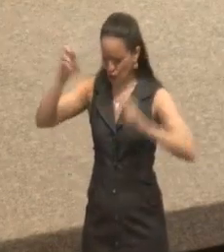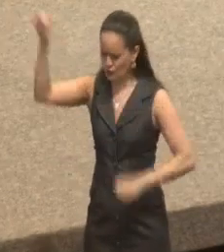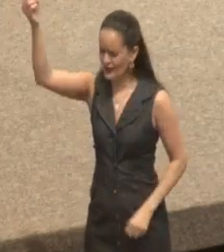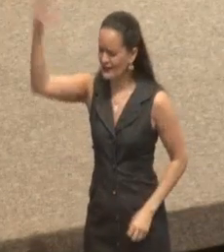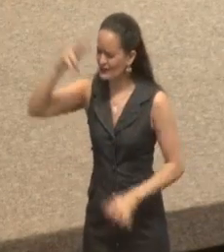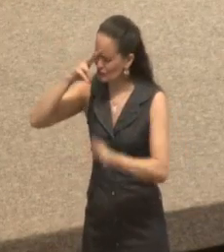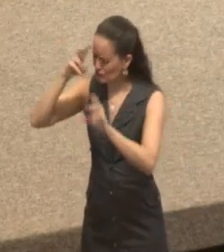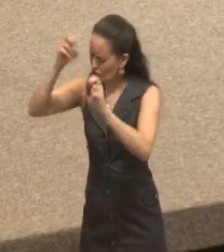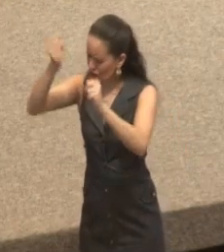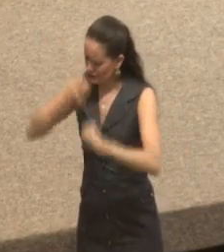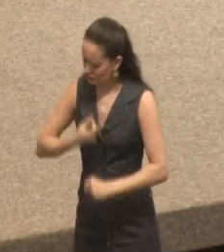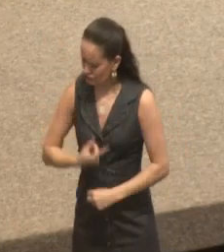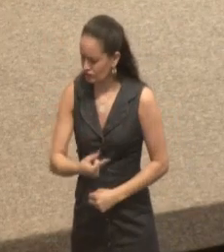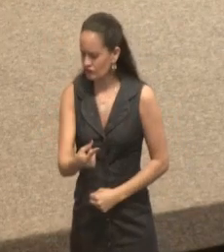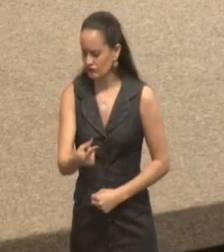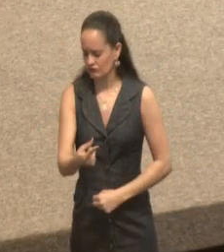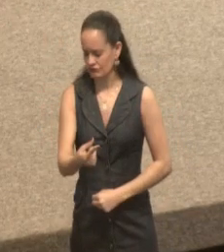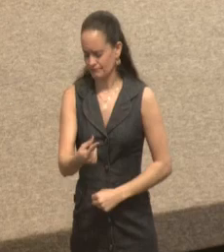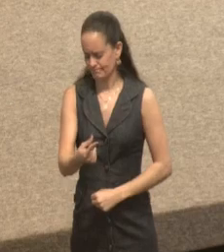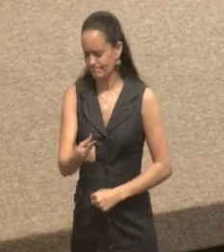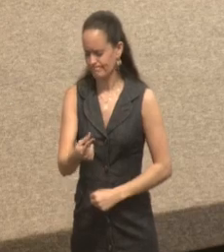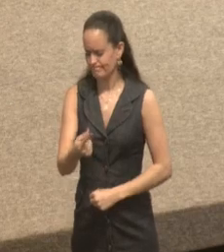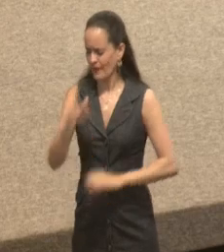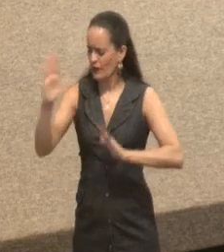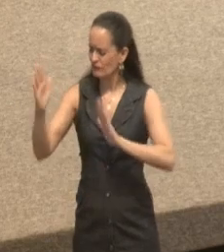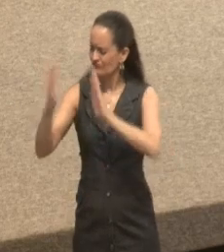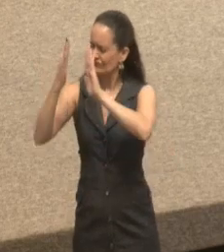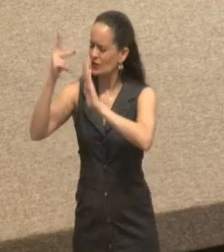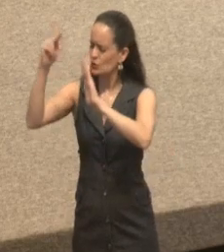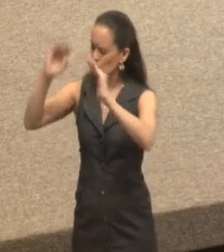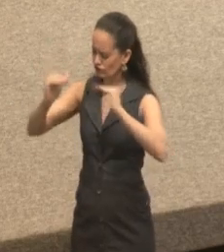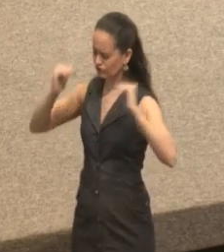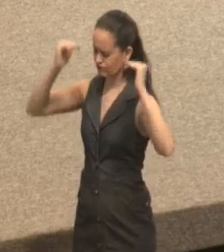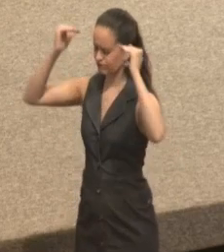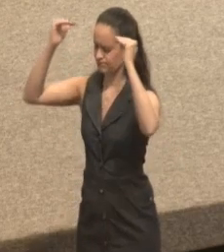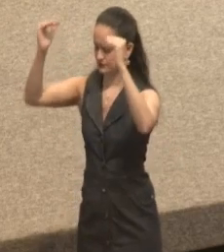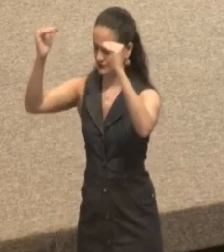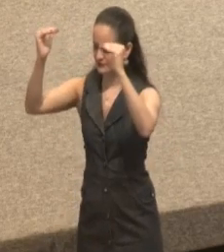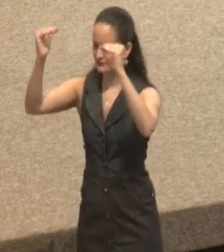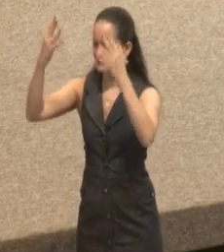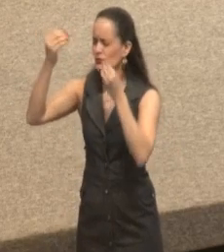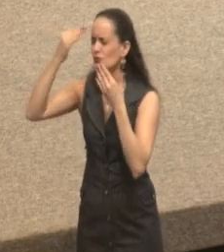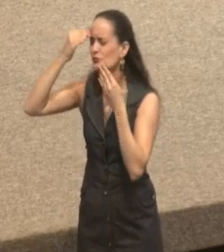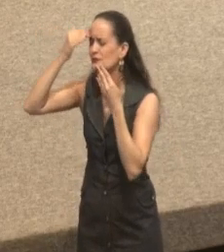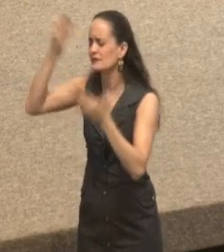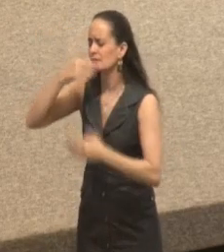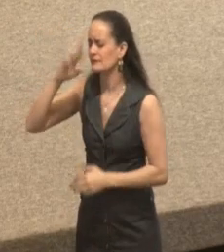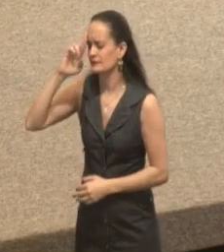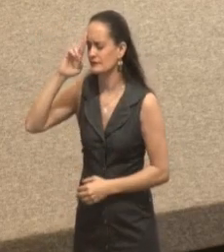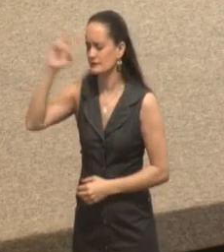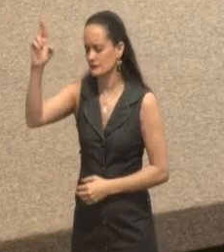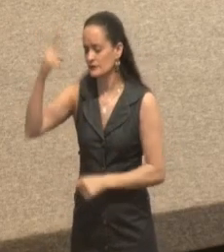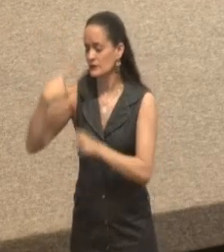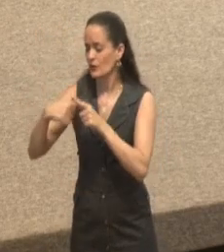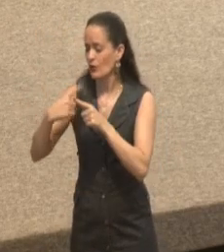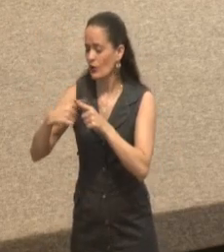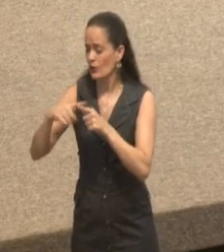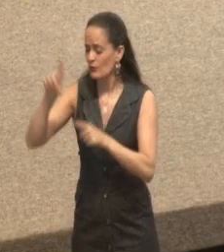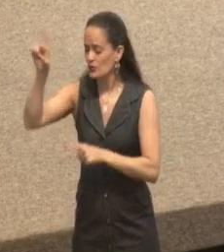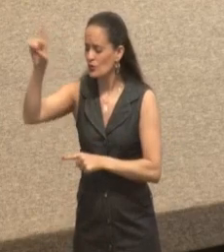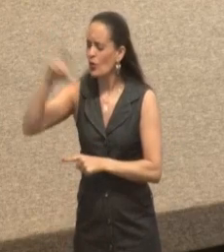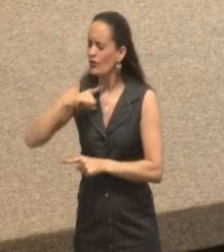teu poder infinito, diante da tua soberania, Pai. Muito obrigado, Senhor, porque o Senhor